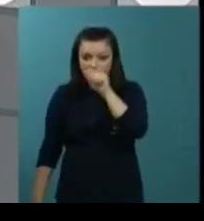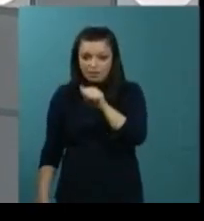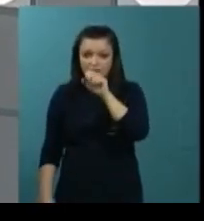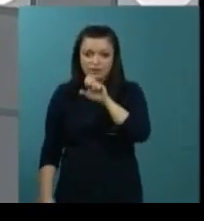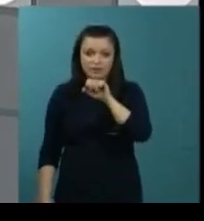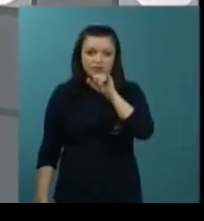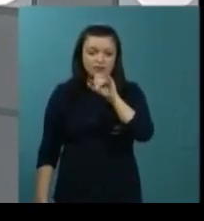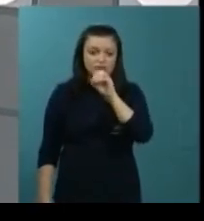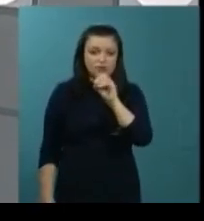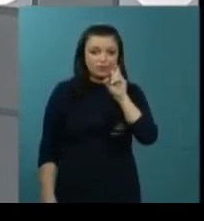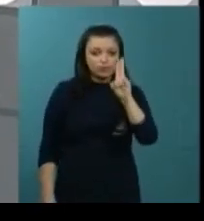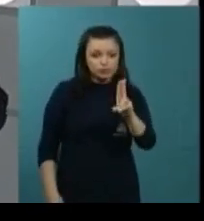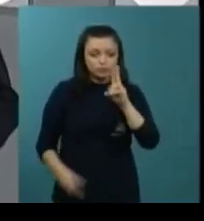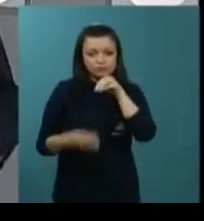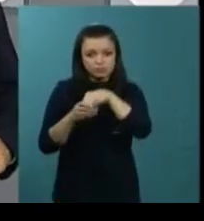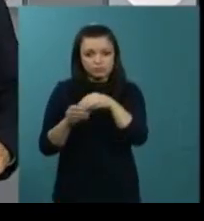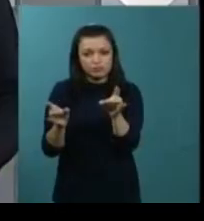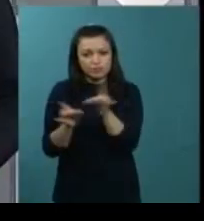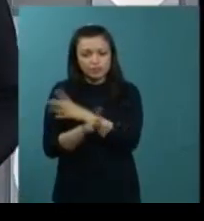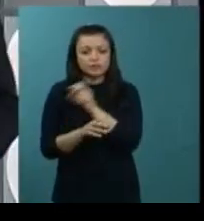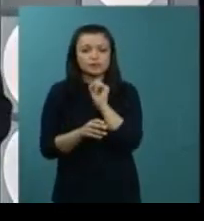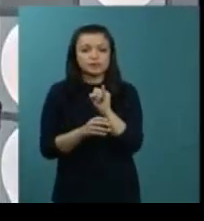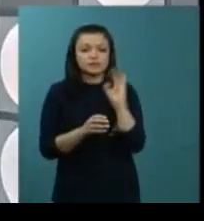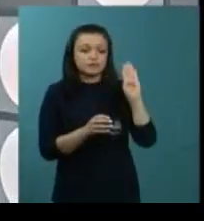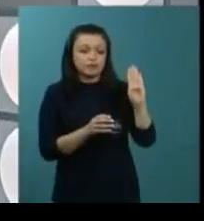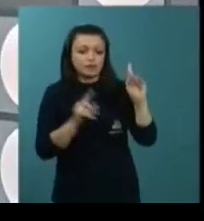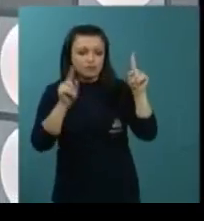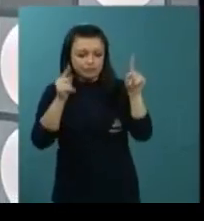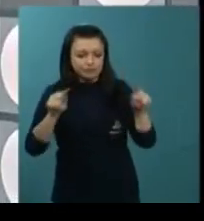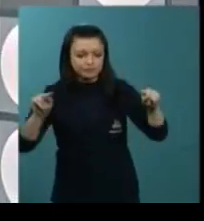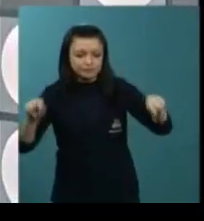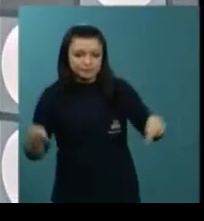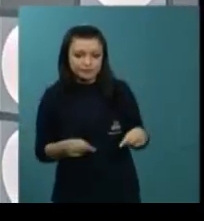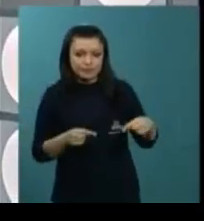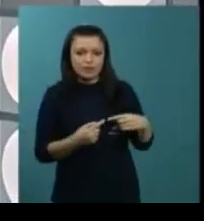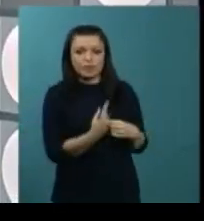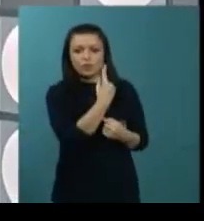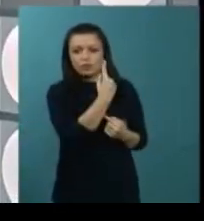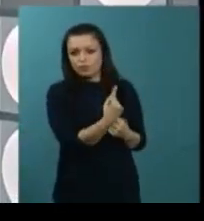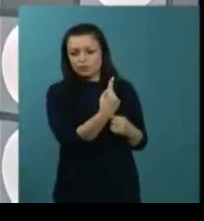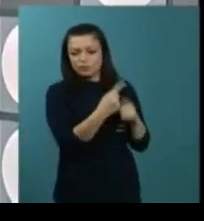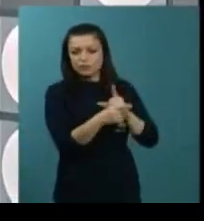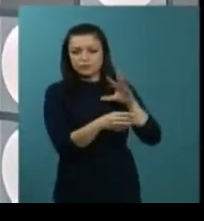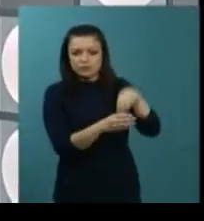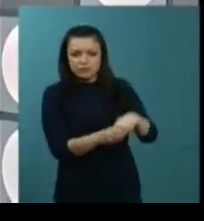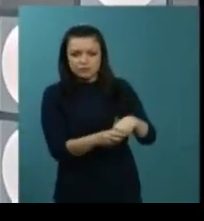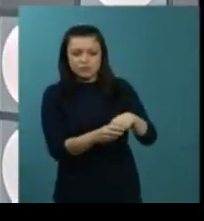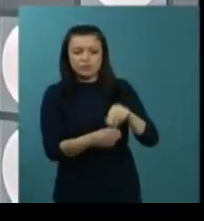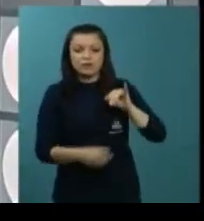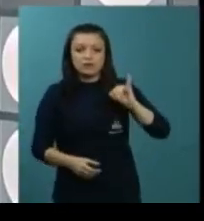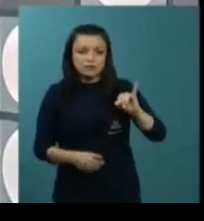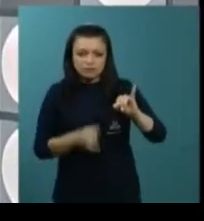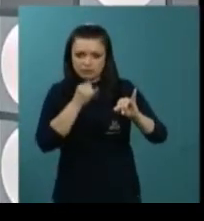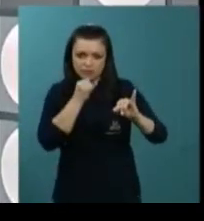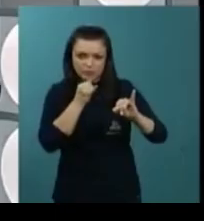O, U, se tivermos um conjunto B com um único elemento, a letra